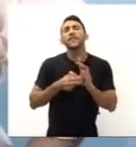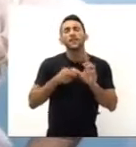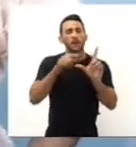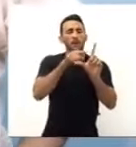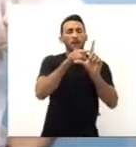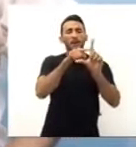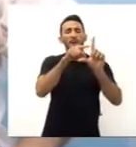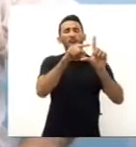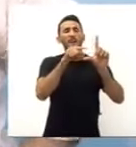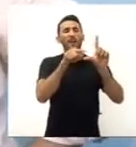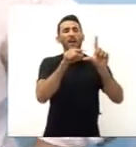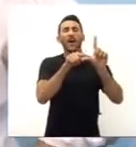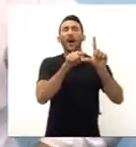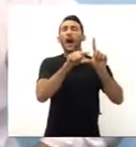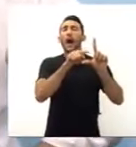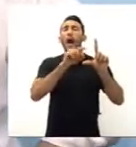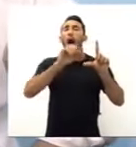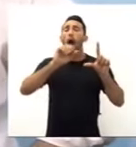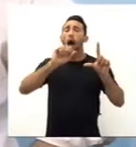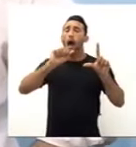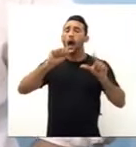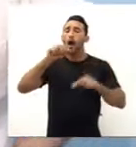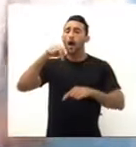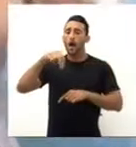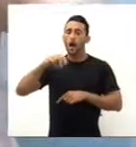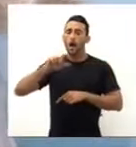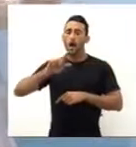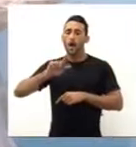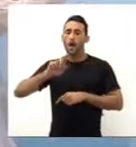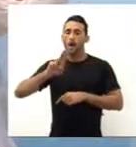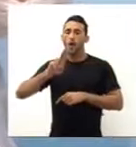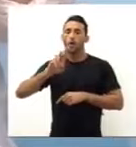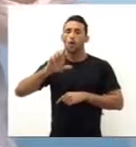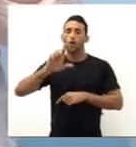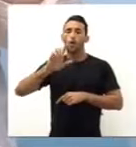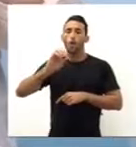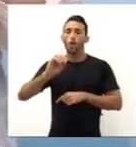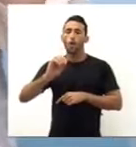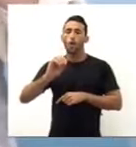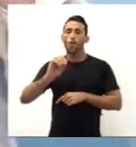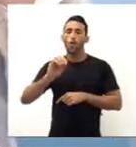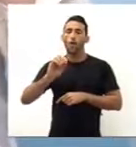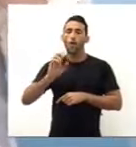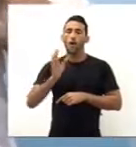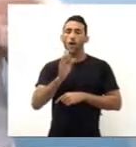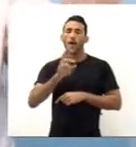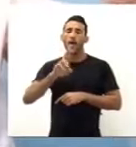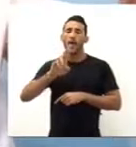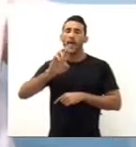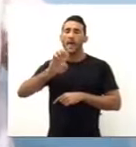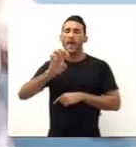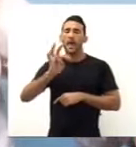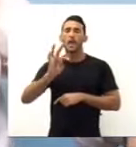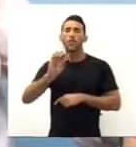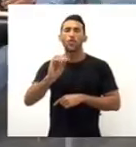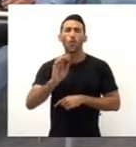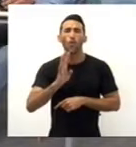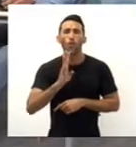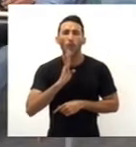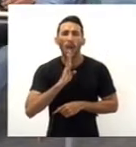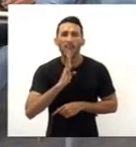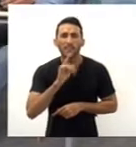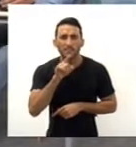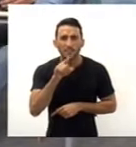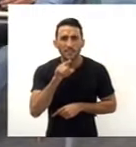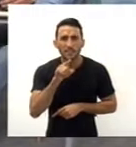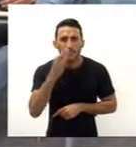hein? Vocês sabem o que vem a ser o ângulo reto? Olha, eu vou ficar esperando aí a resposta de vocês. Vanderlei, alguém já comentou